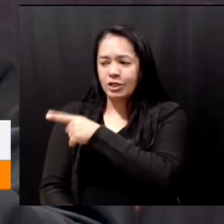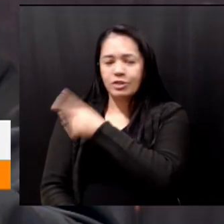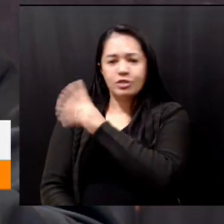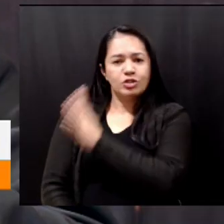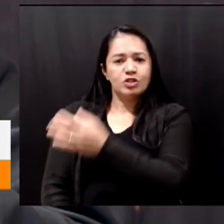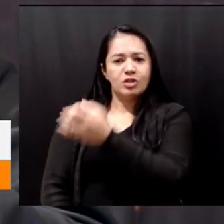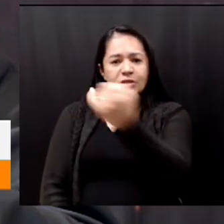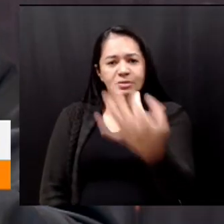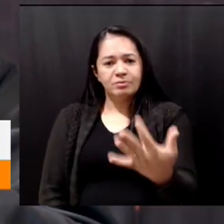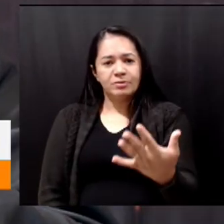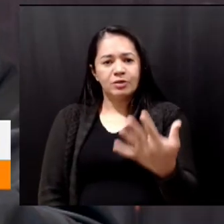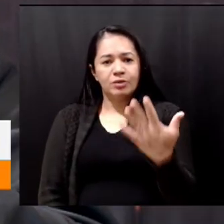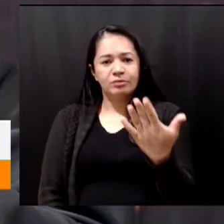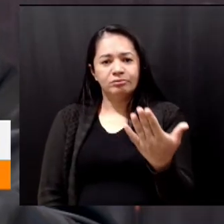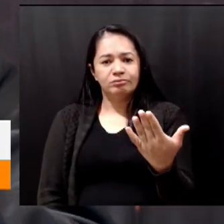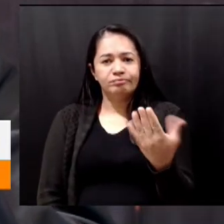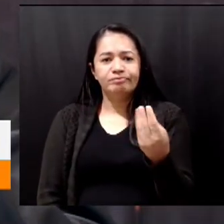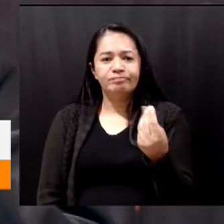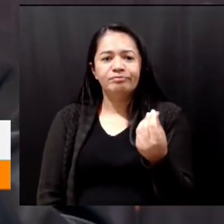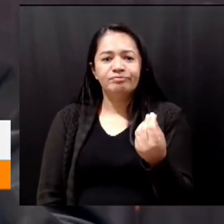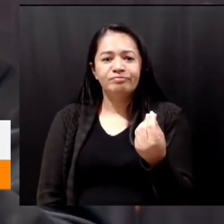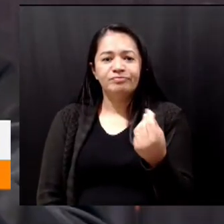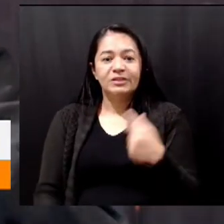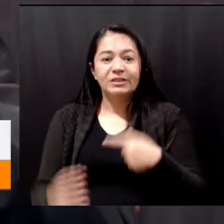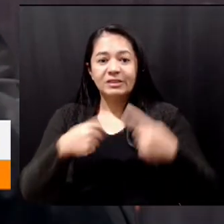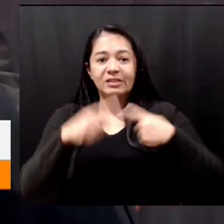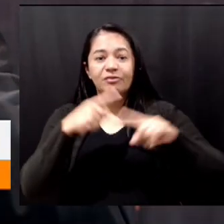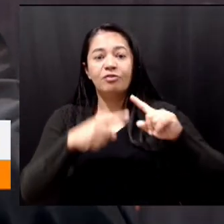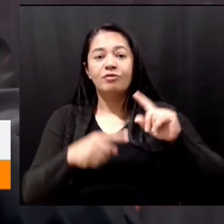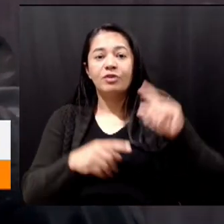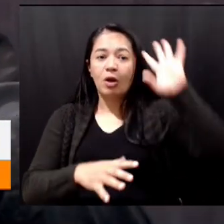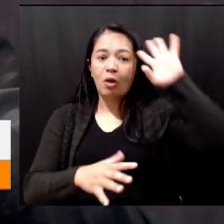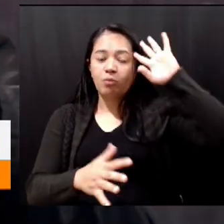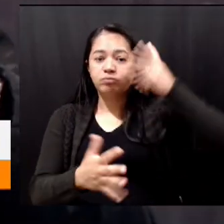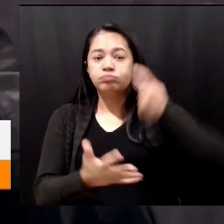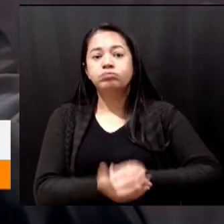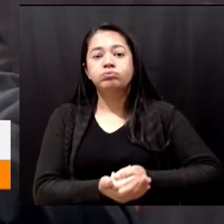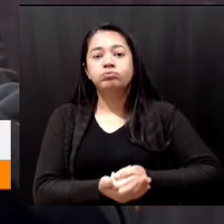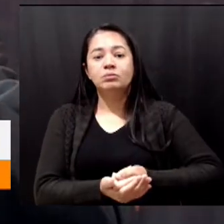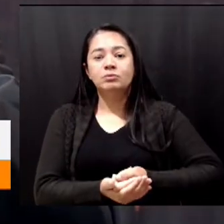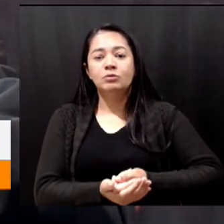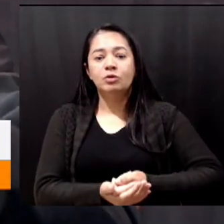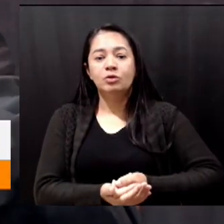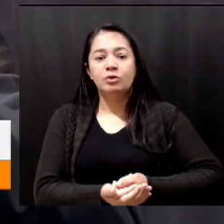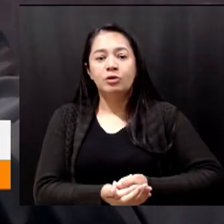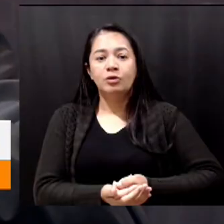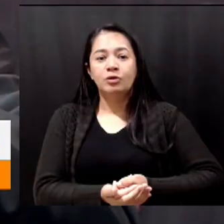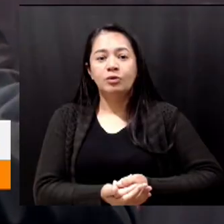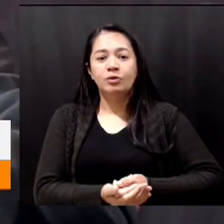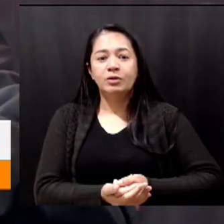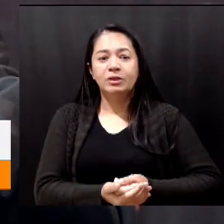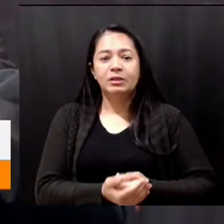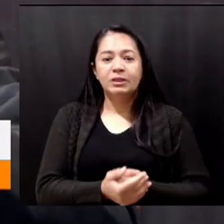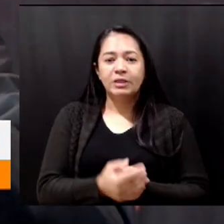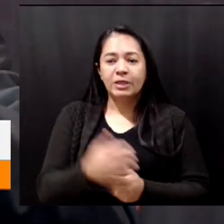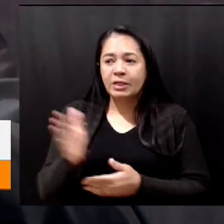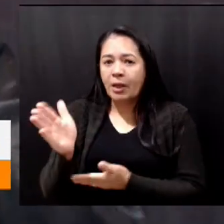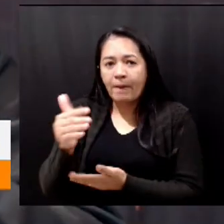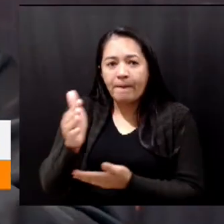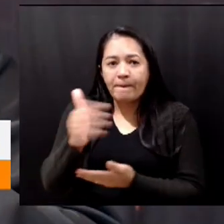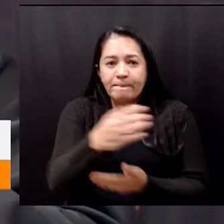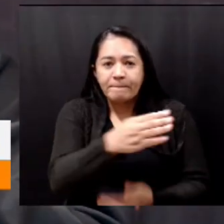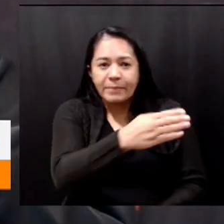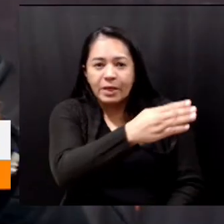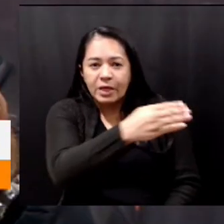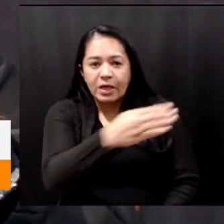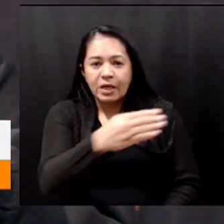a ver com... Eles desenvolveram uma solução que tem a ver com piscicultura, então monitoramento de água, peixe, não sei